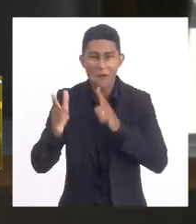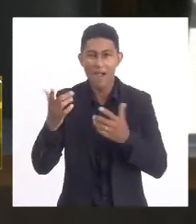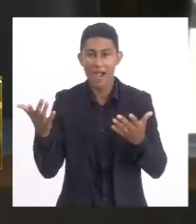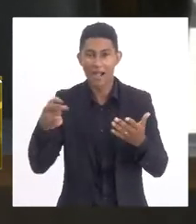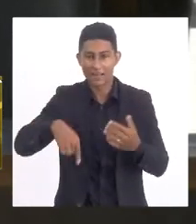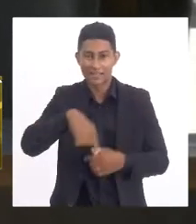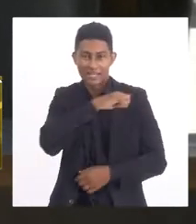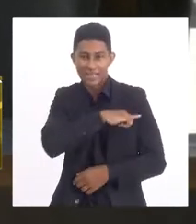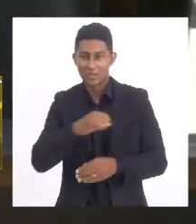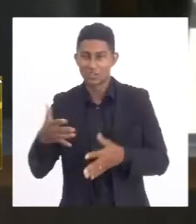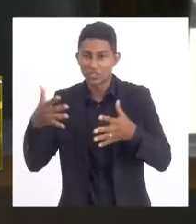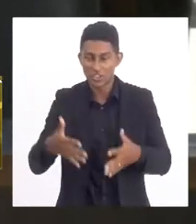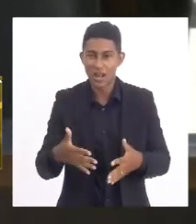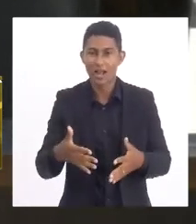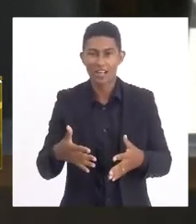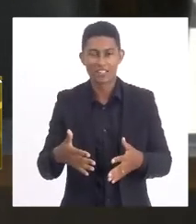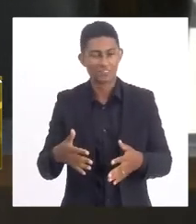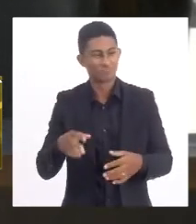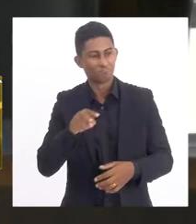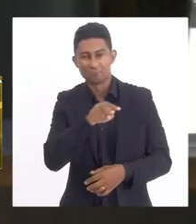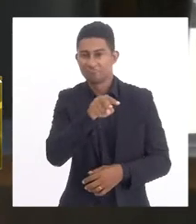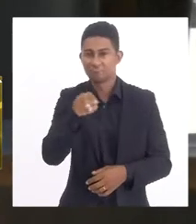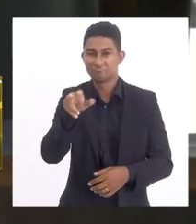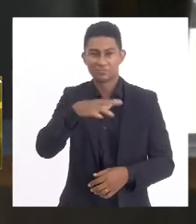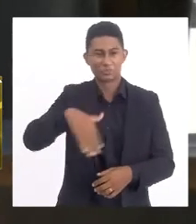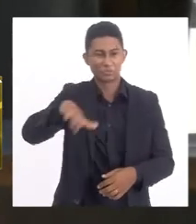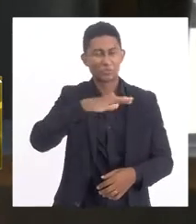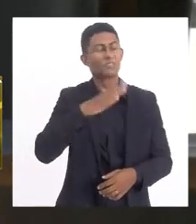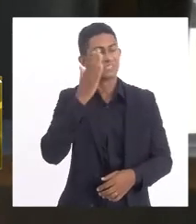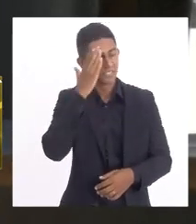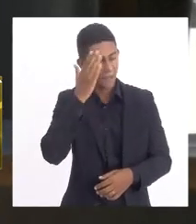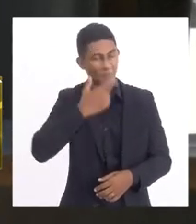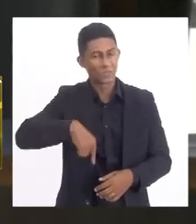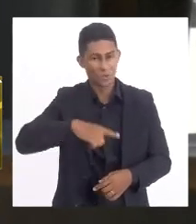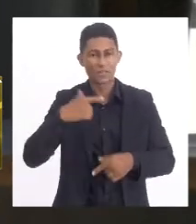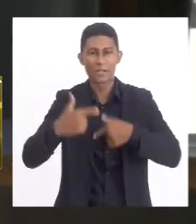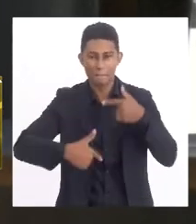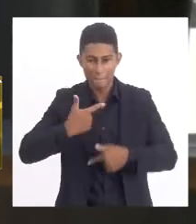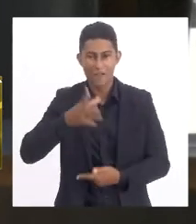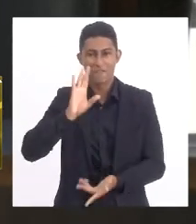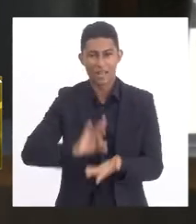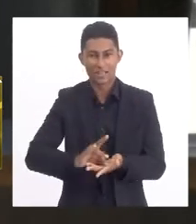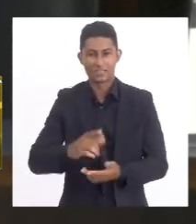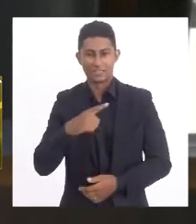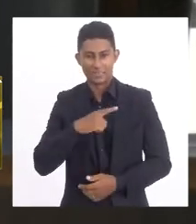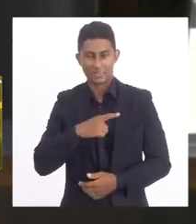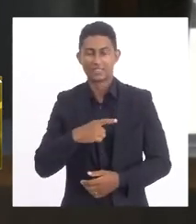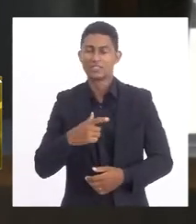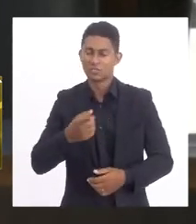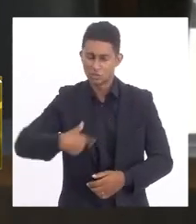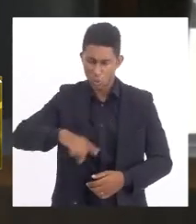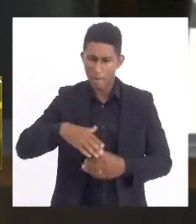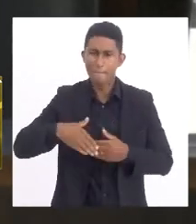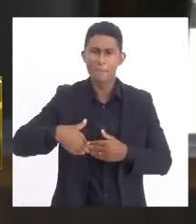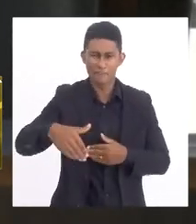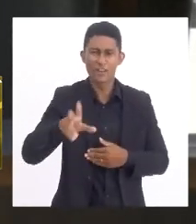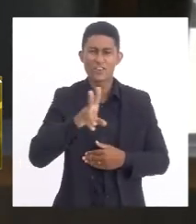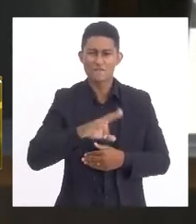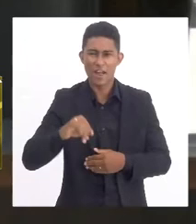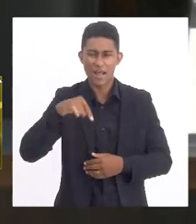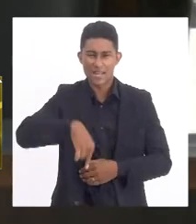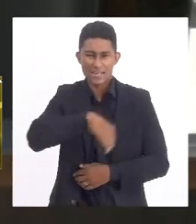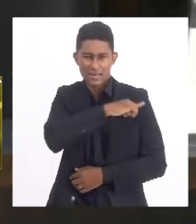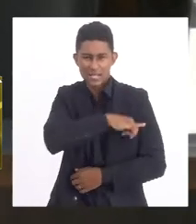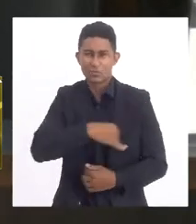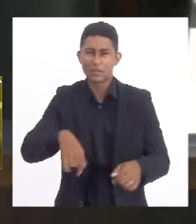chegar no Rio e ver que todos vocês aqui estão reconhecendo o nosso trabalho hoje e vamos fazer muito mais pelo Rio de